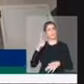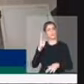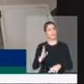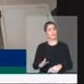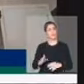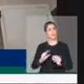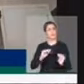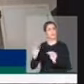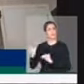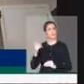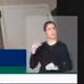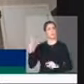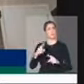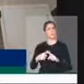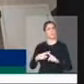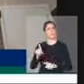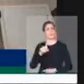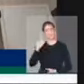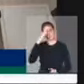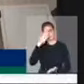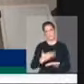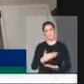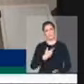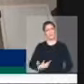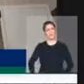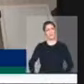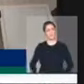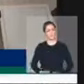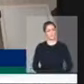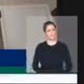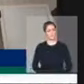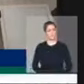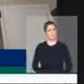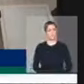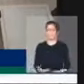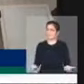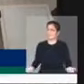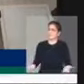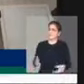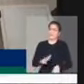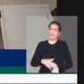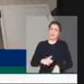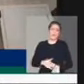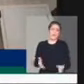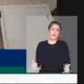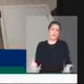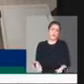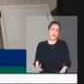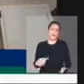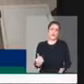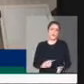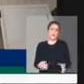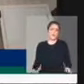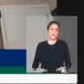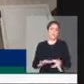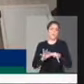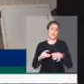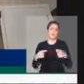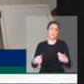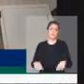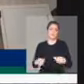confiança seu governo inspira confiança novo chegou a hora presidente yuri esse é o brasil que nós precisamos unir